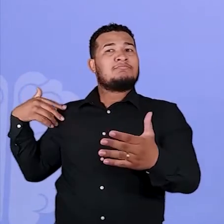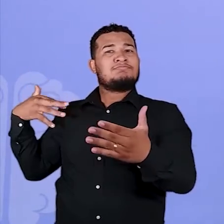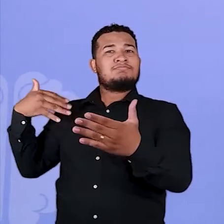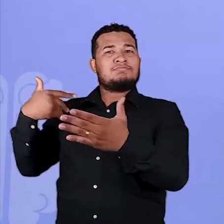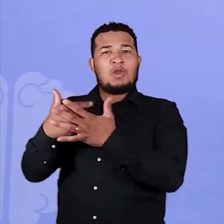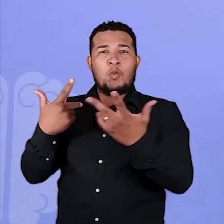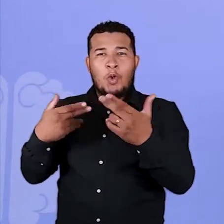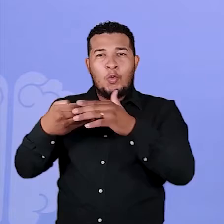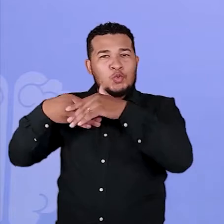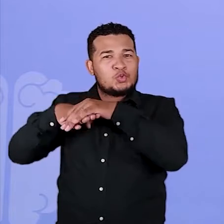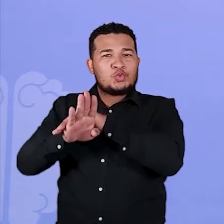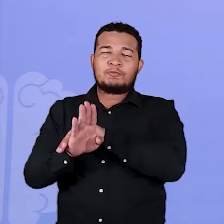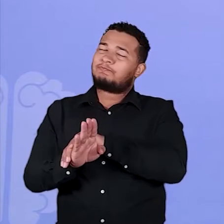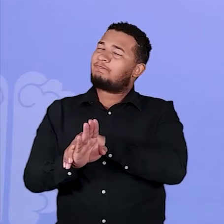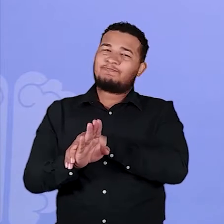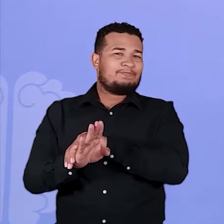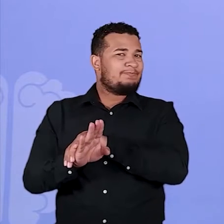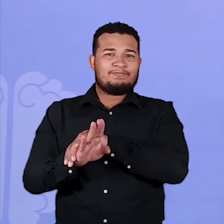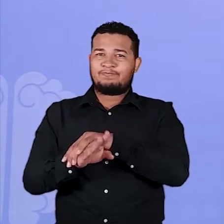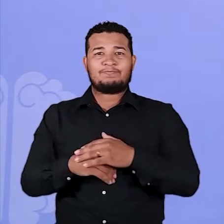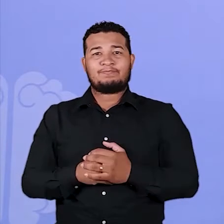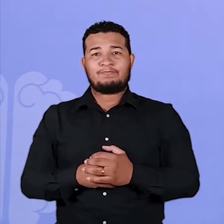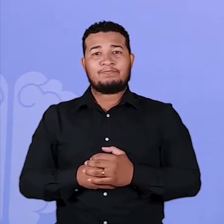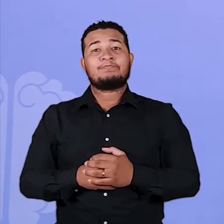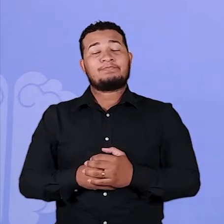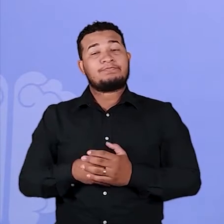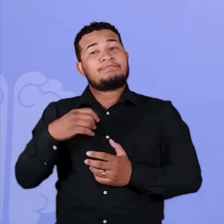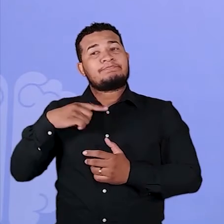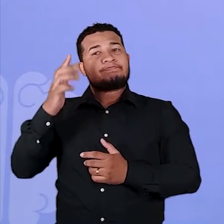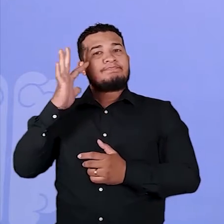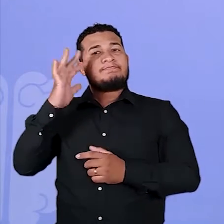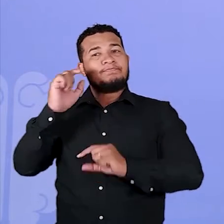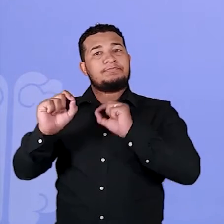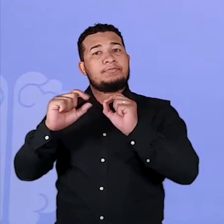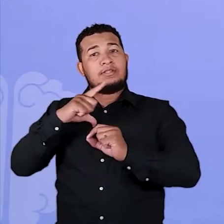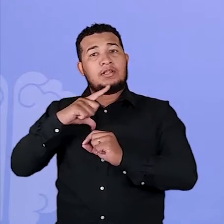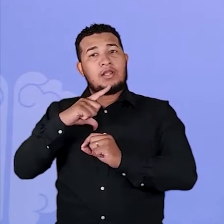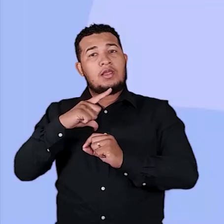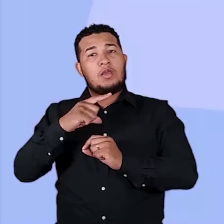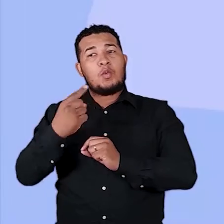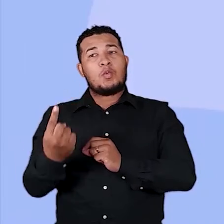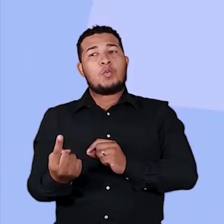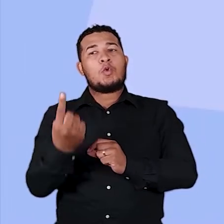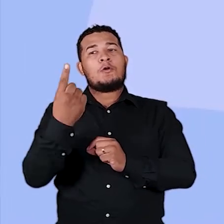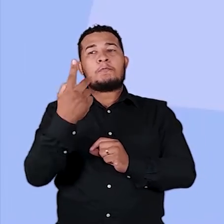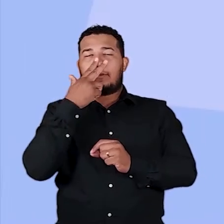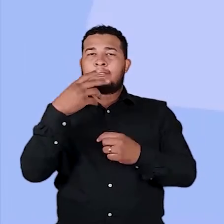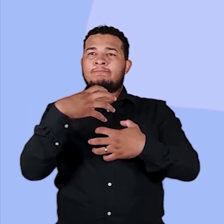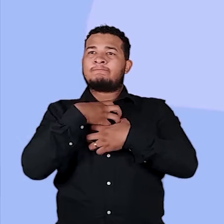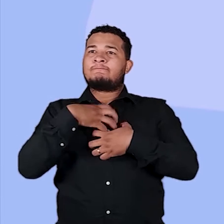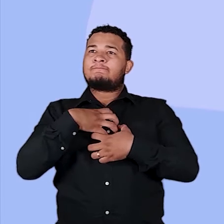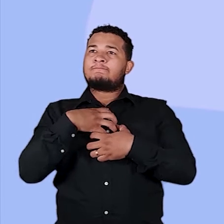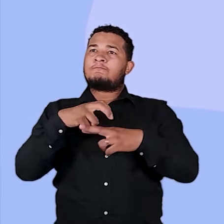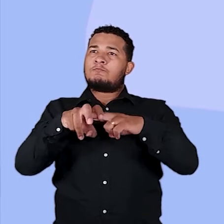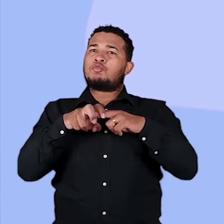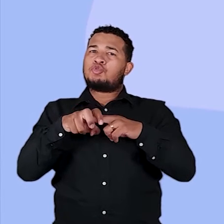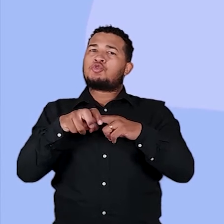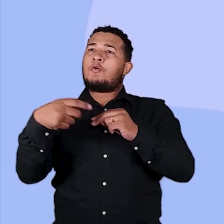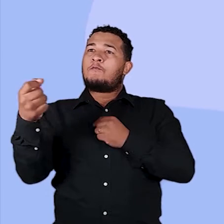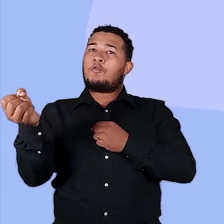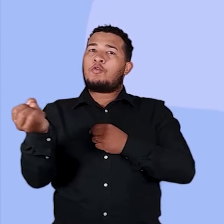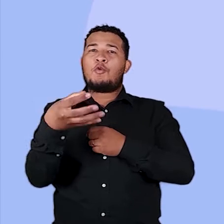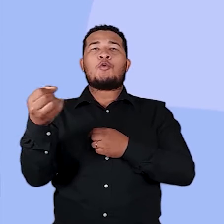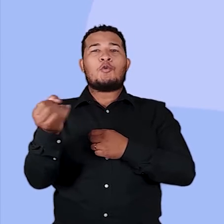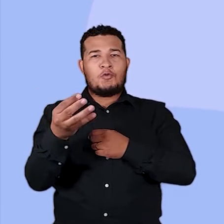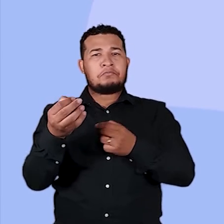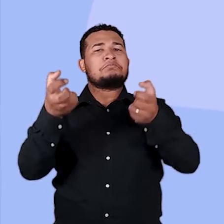até então estava acostumado. Aí a gente chega num motivo novo para explicar